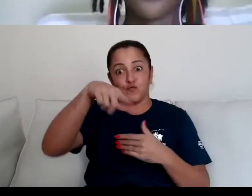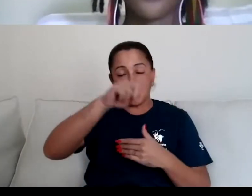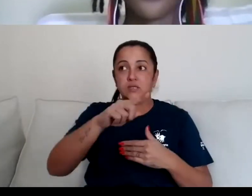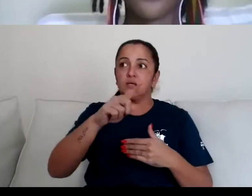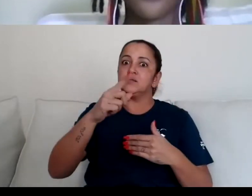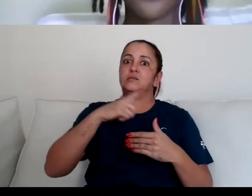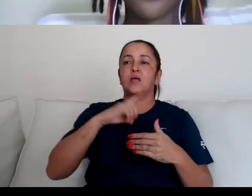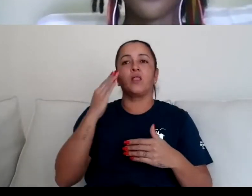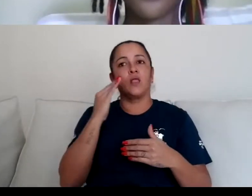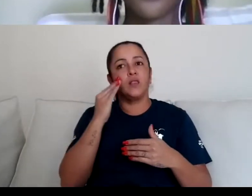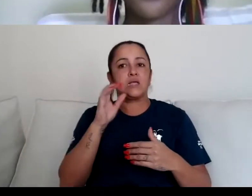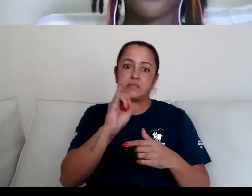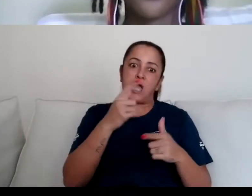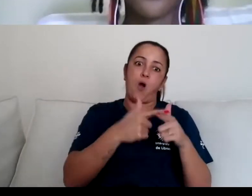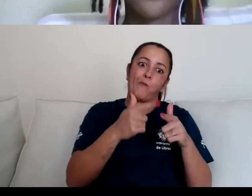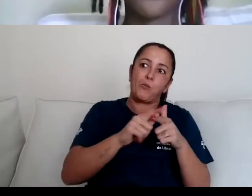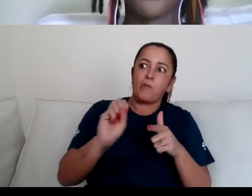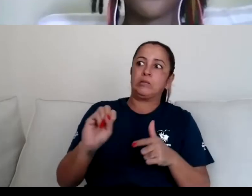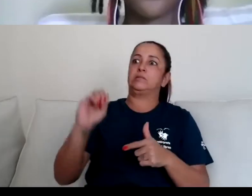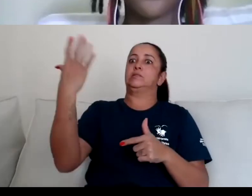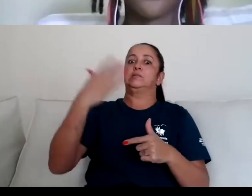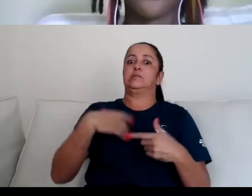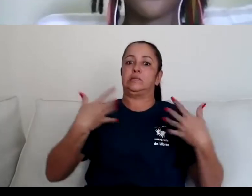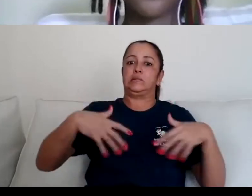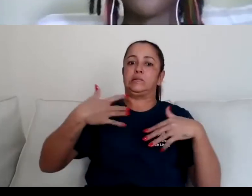questões técnicas que possam acontecer.